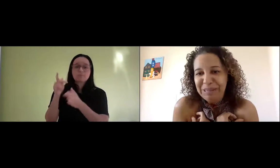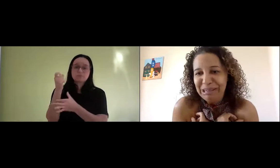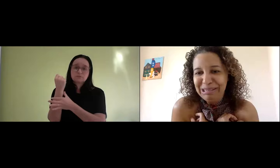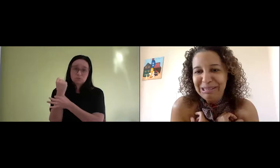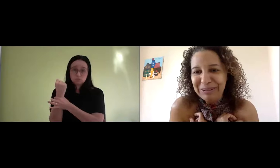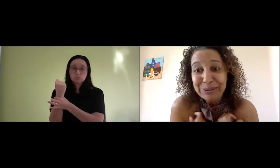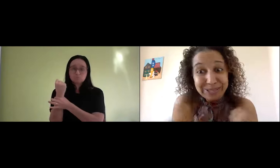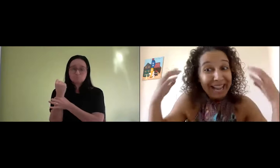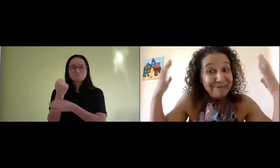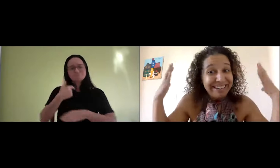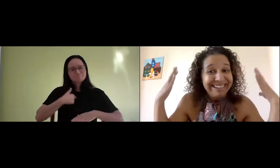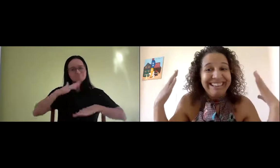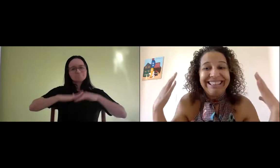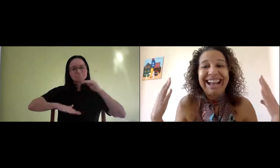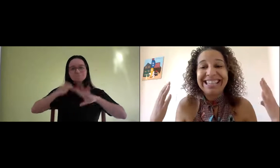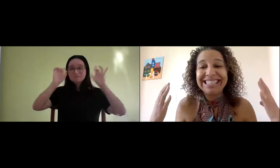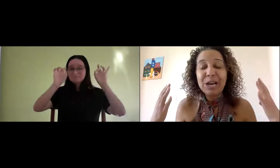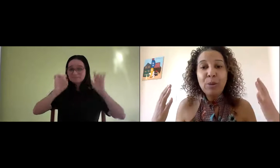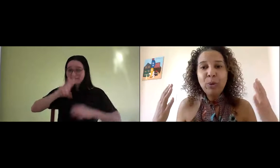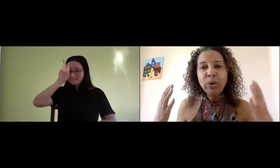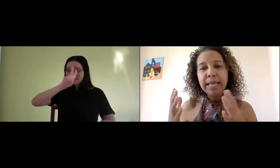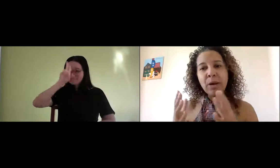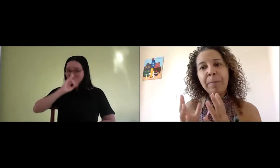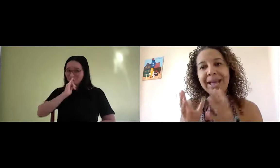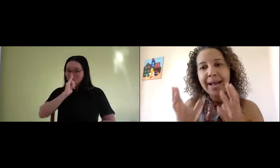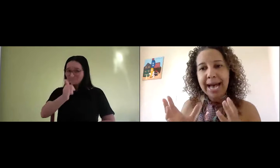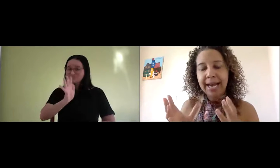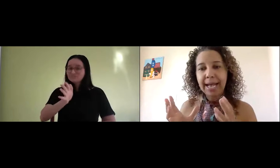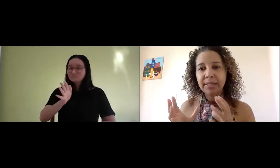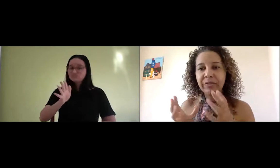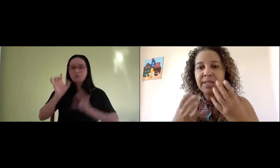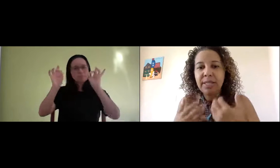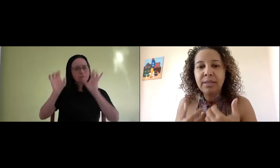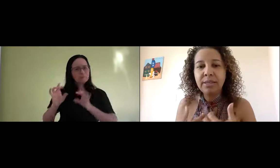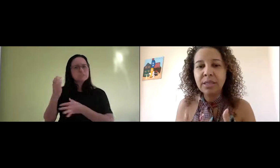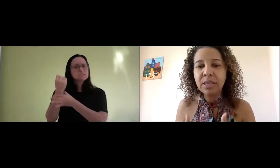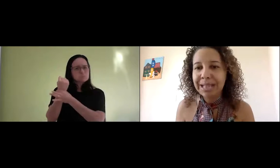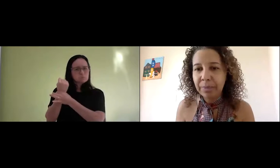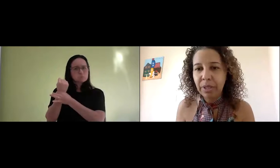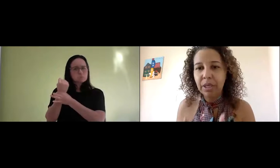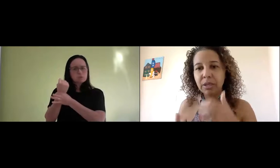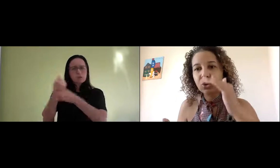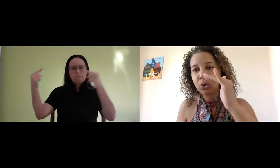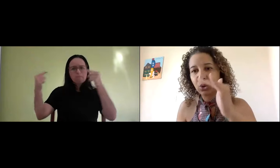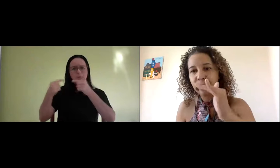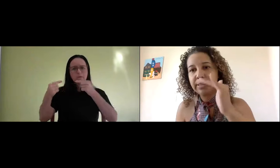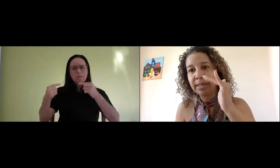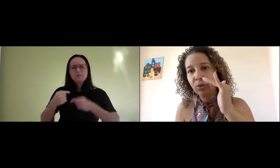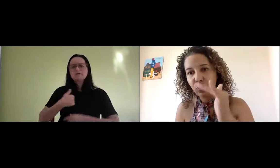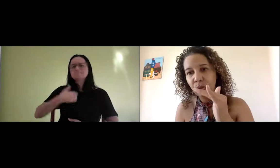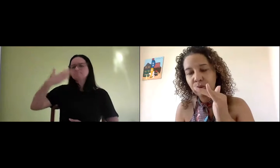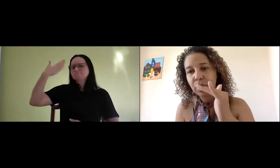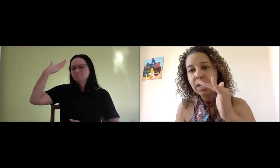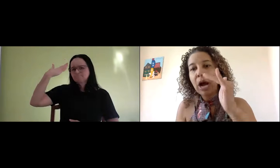uma especialista em seguros, lembra? lá atrás, por que não pegar as deficiências que eu sabia sobre